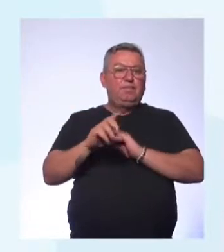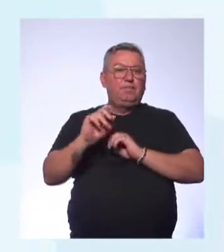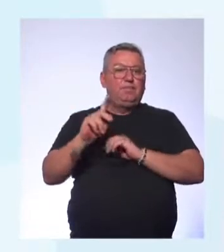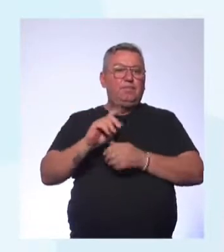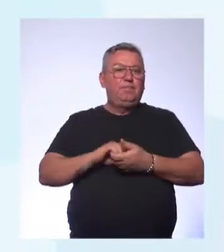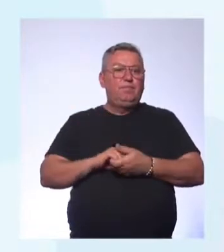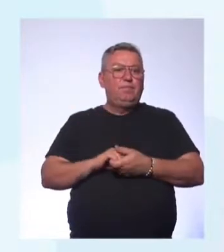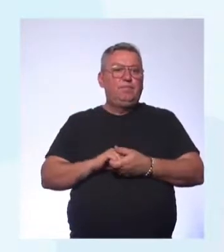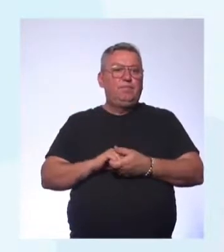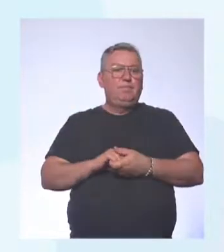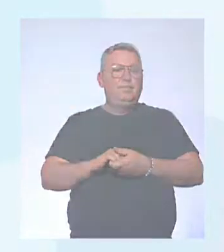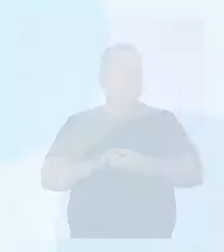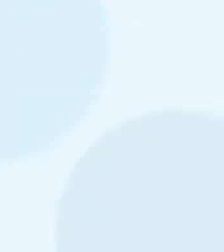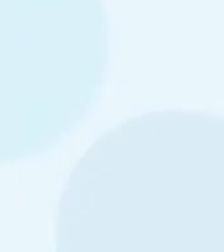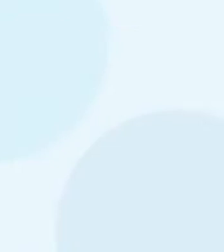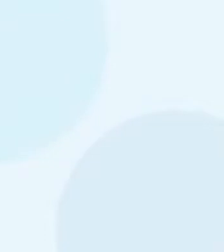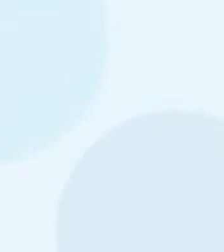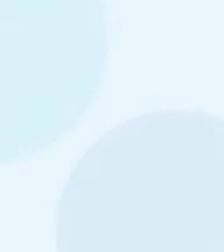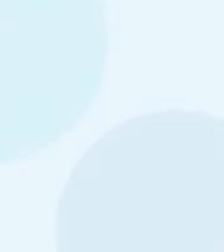ok